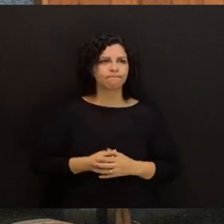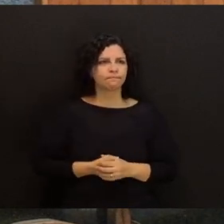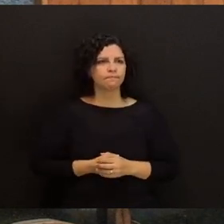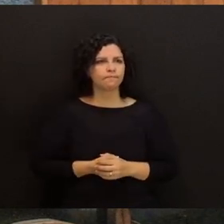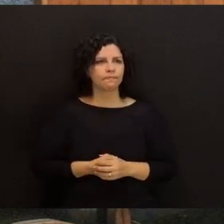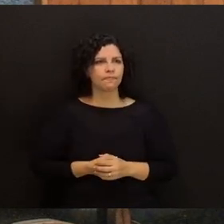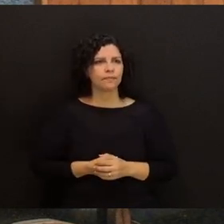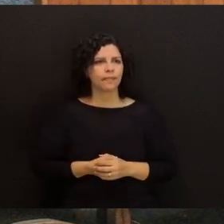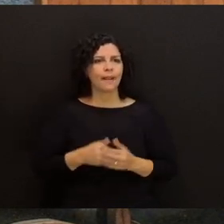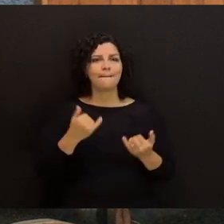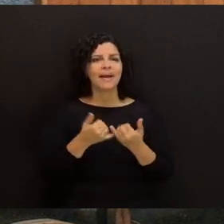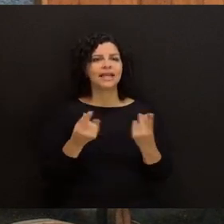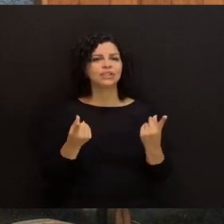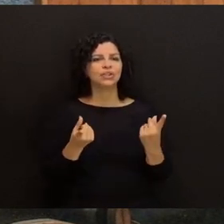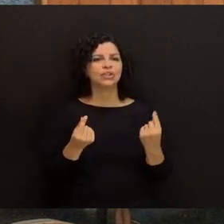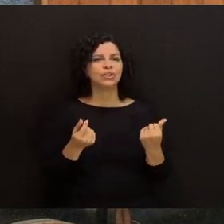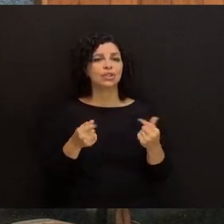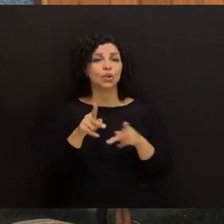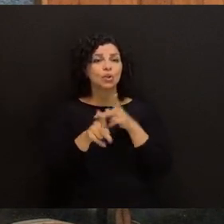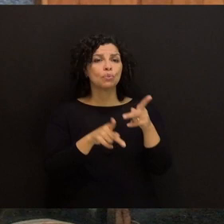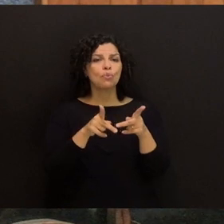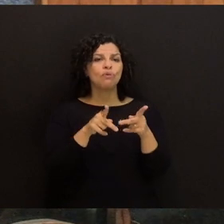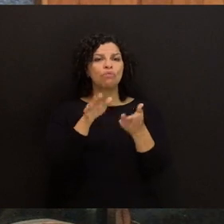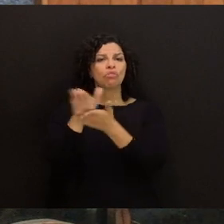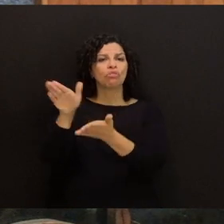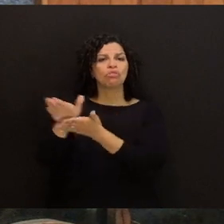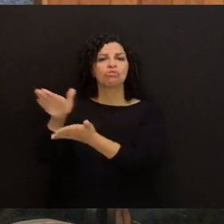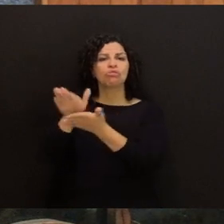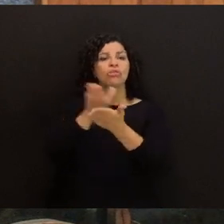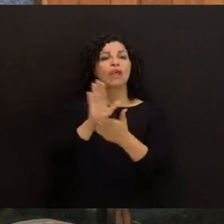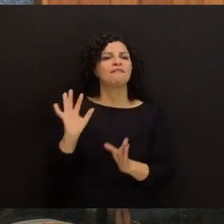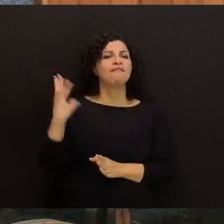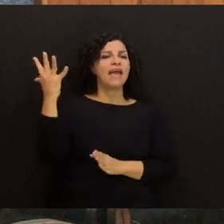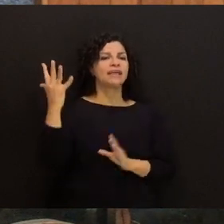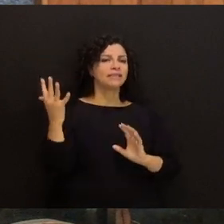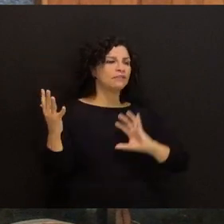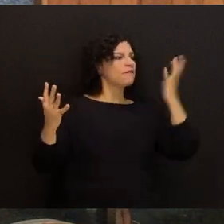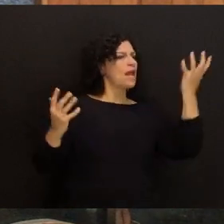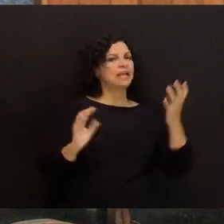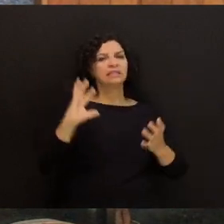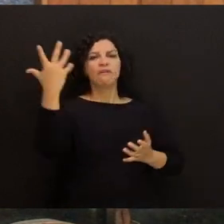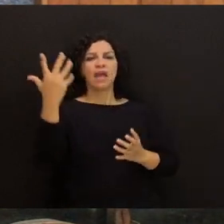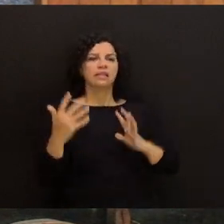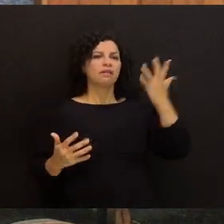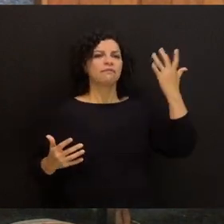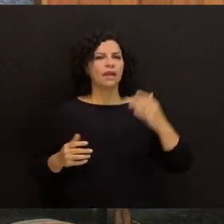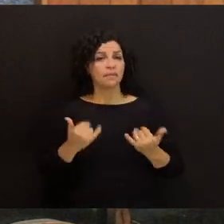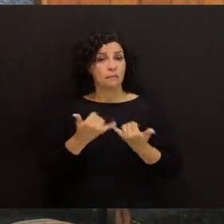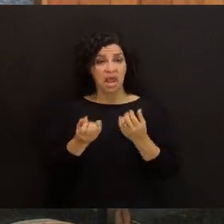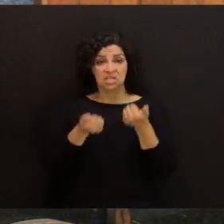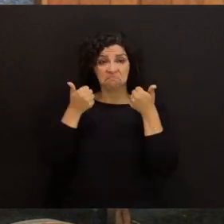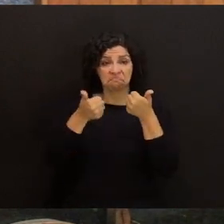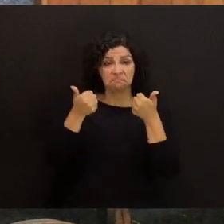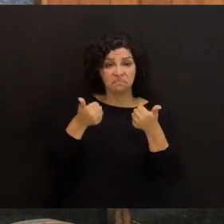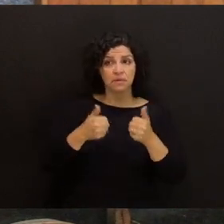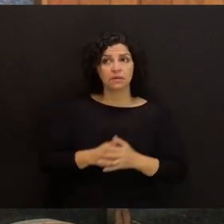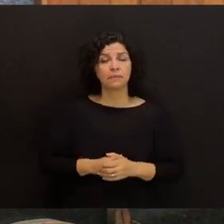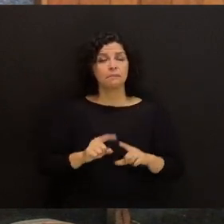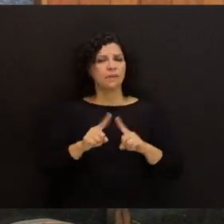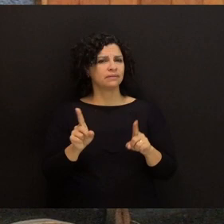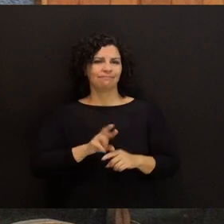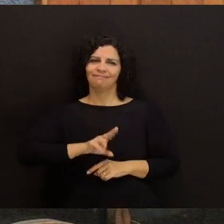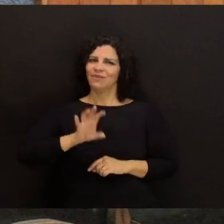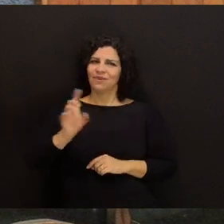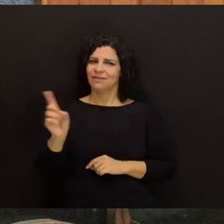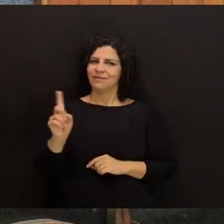é a faca o dinheiro público é festa para um lado é festa para outro lado como se tivesse tudo bem e